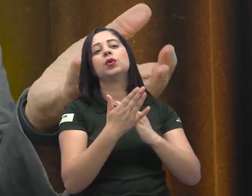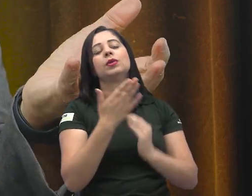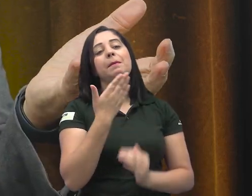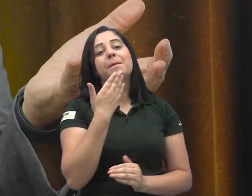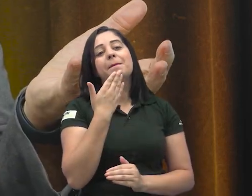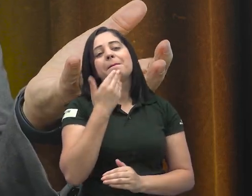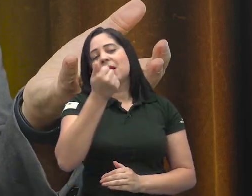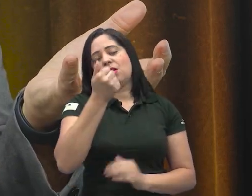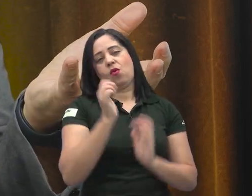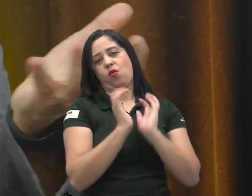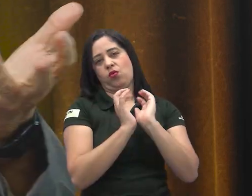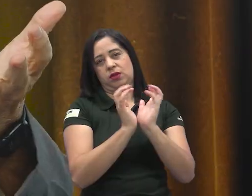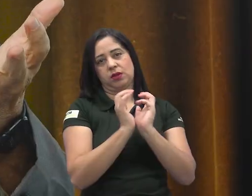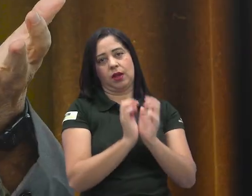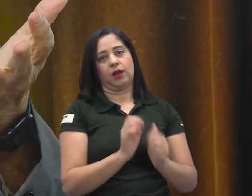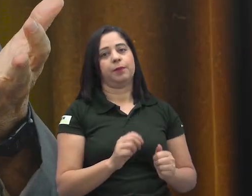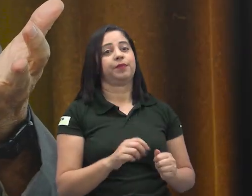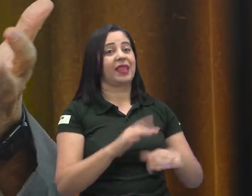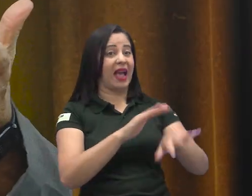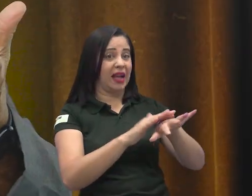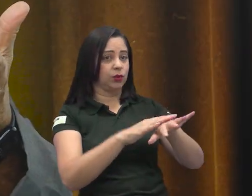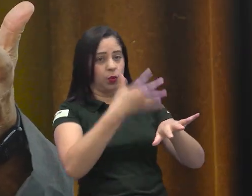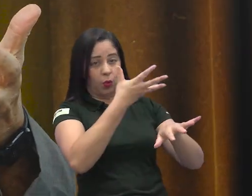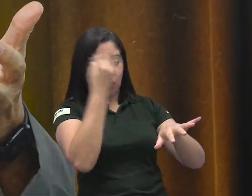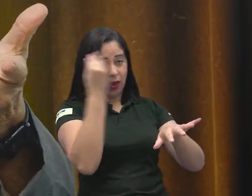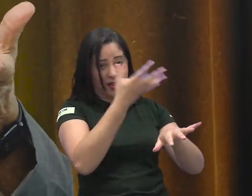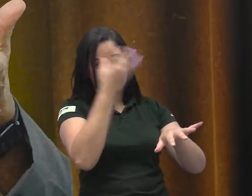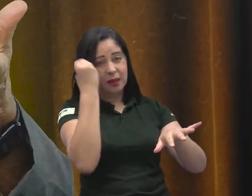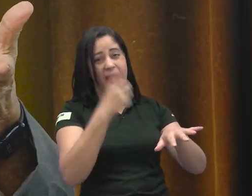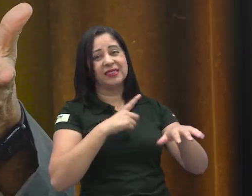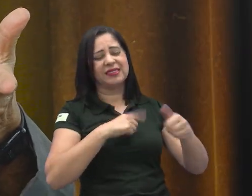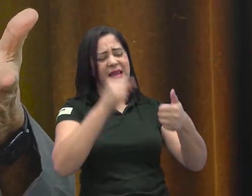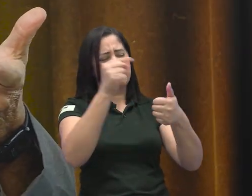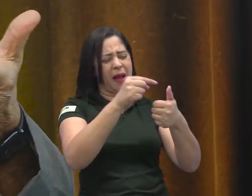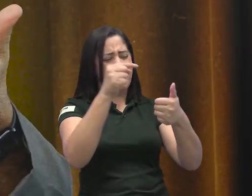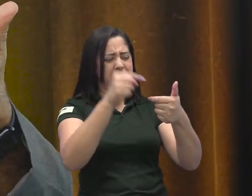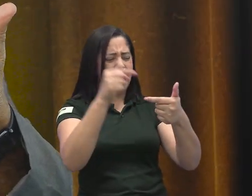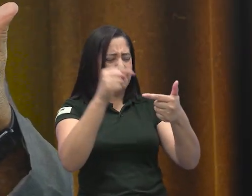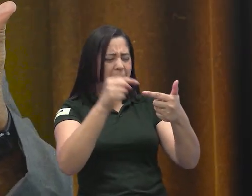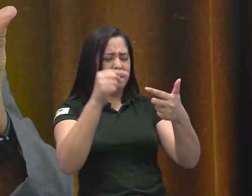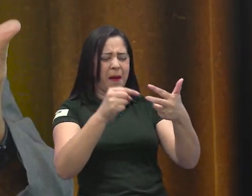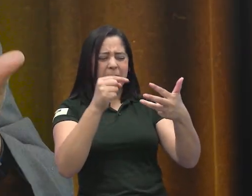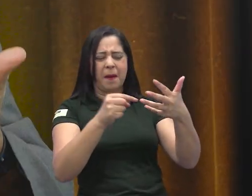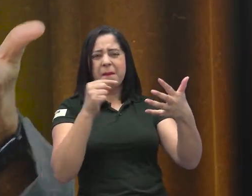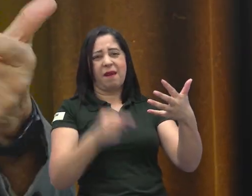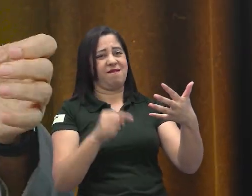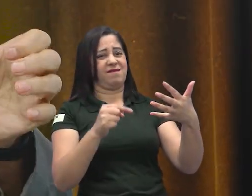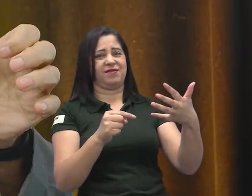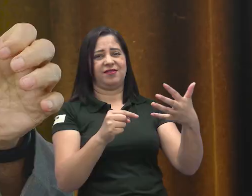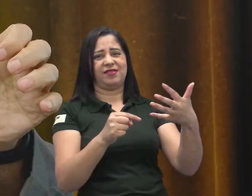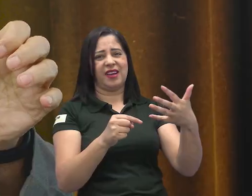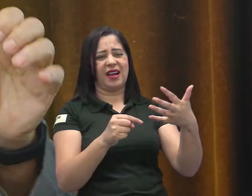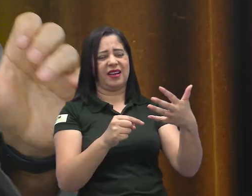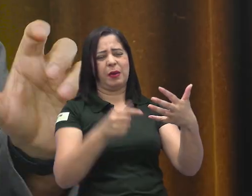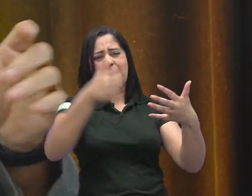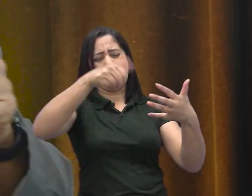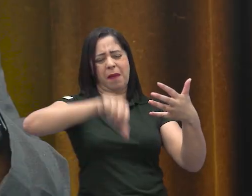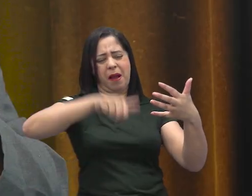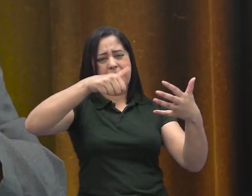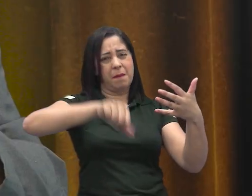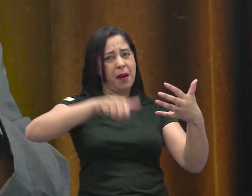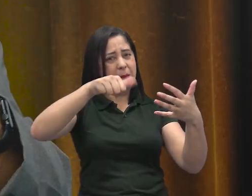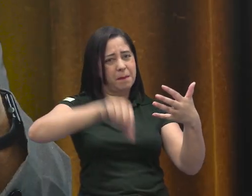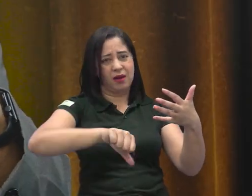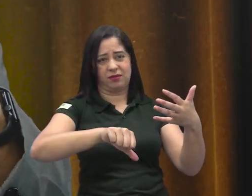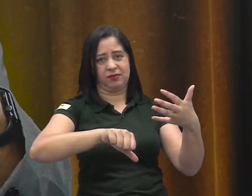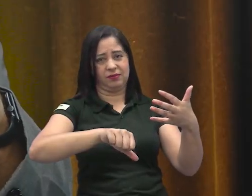doença é multifatorial, né? É o amiloide, é a proteína tal, é a inflamação no cérebro, é a excitação dos neurônios, é a perda de